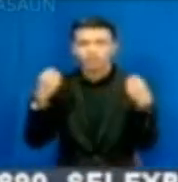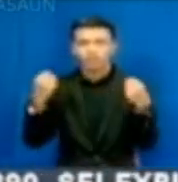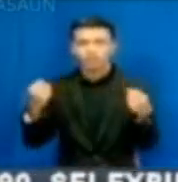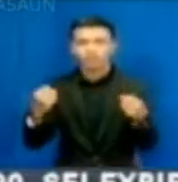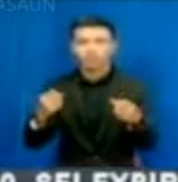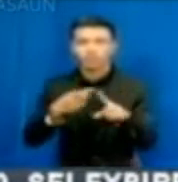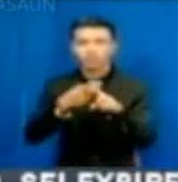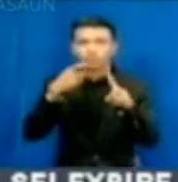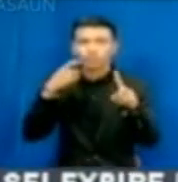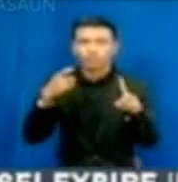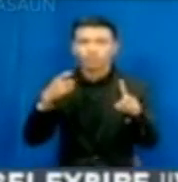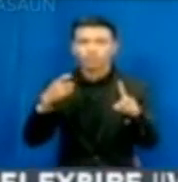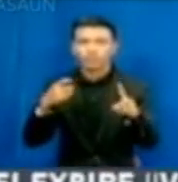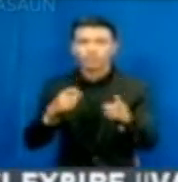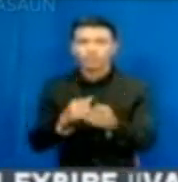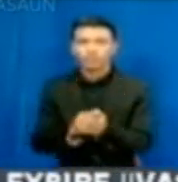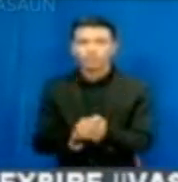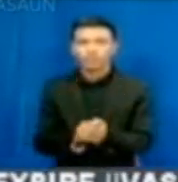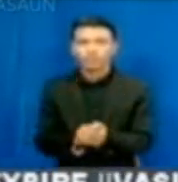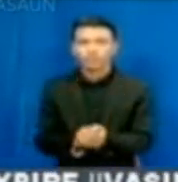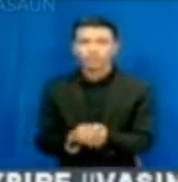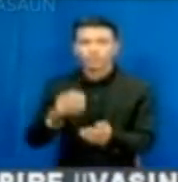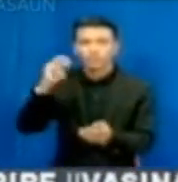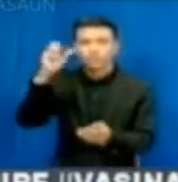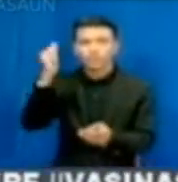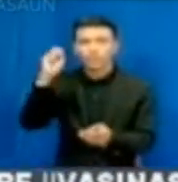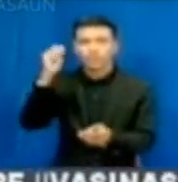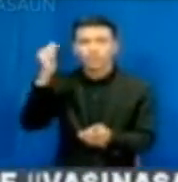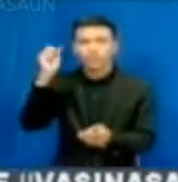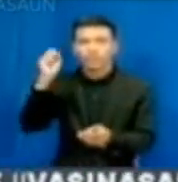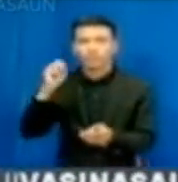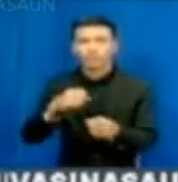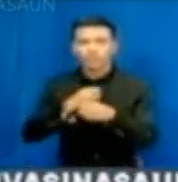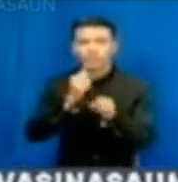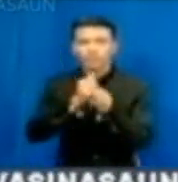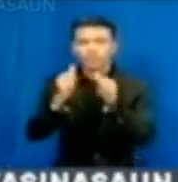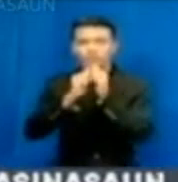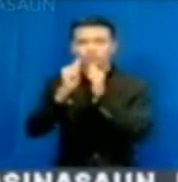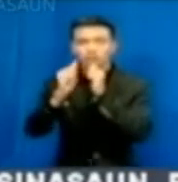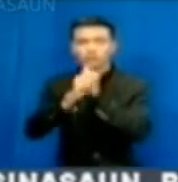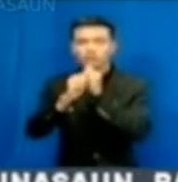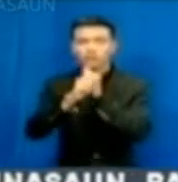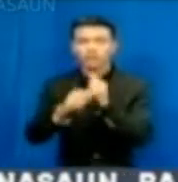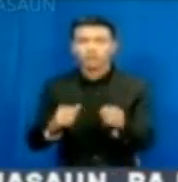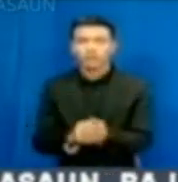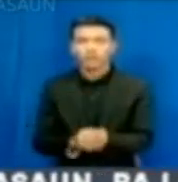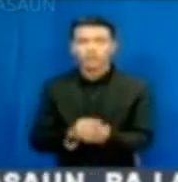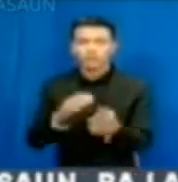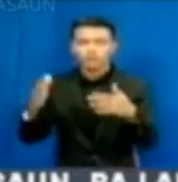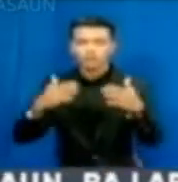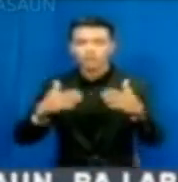Iha, o departamento De relevância Asas Masas Halo Ação Iha, estrategia Eu Enato